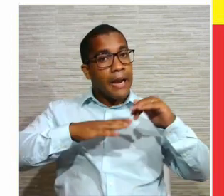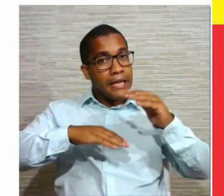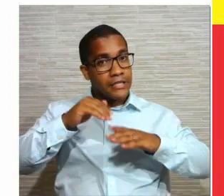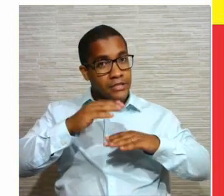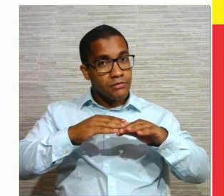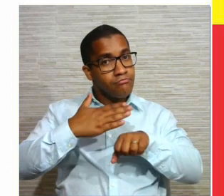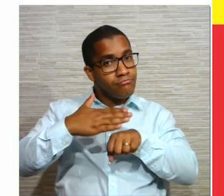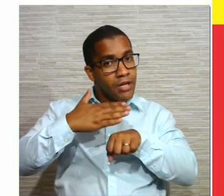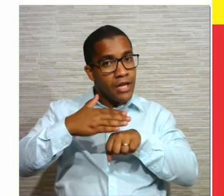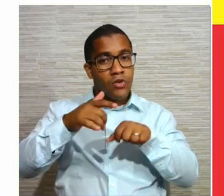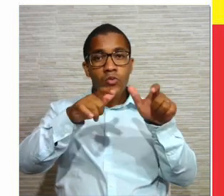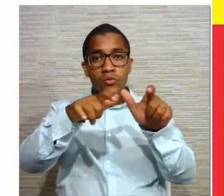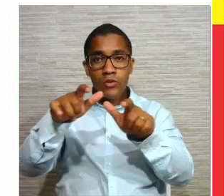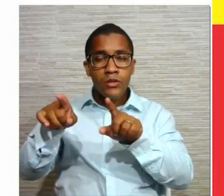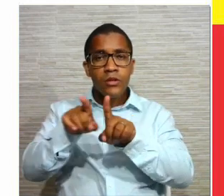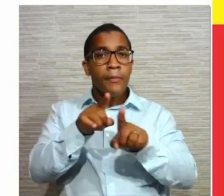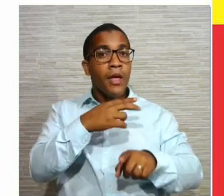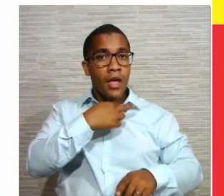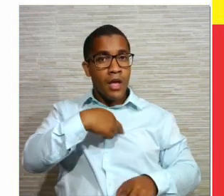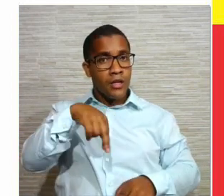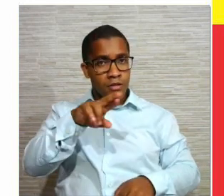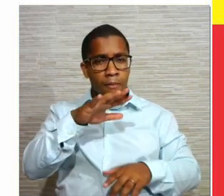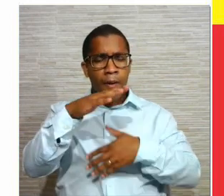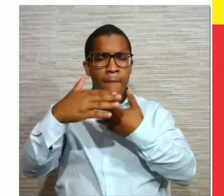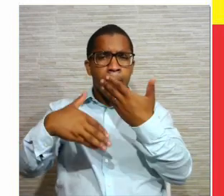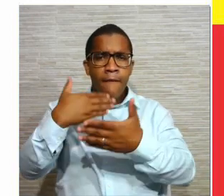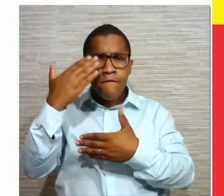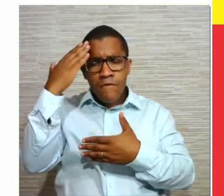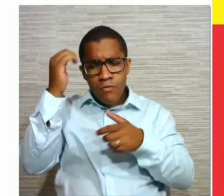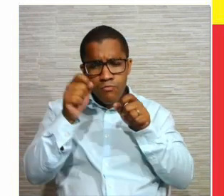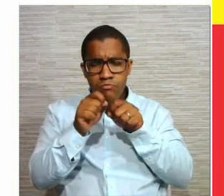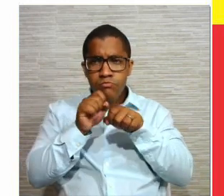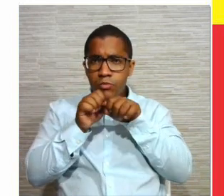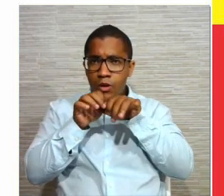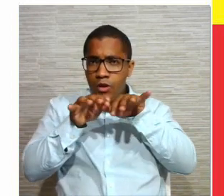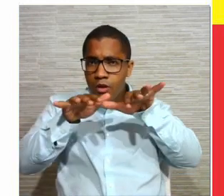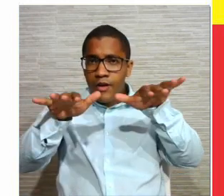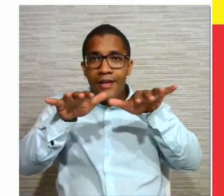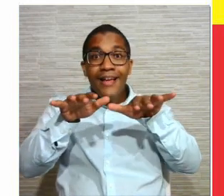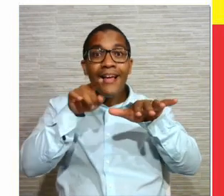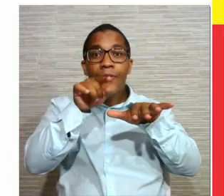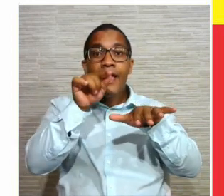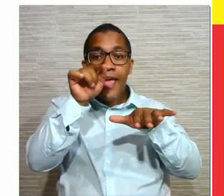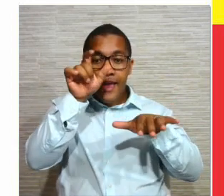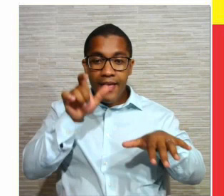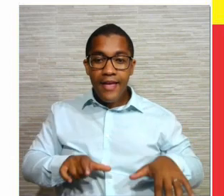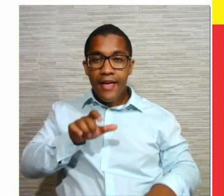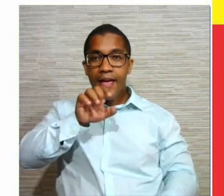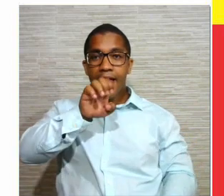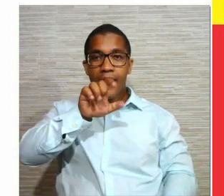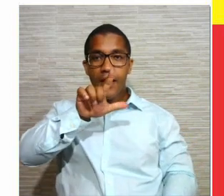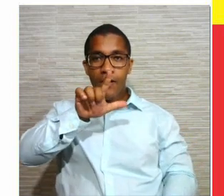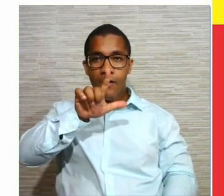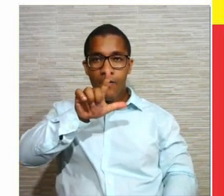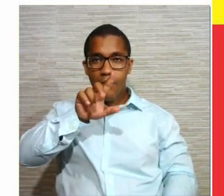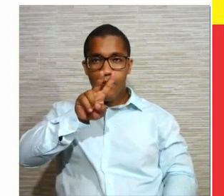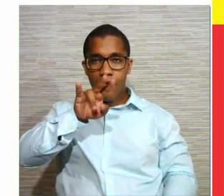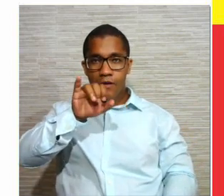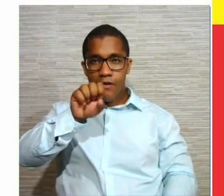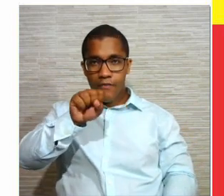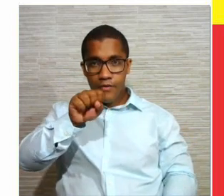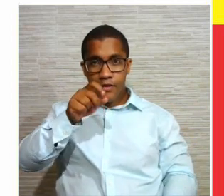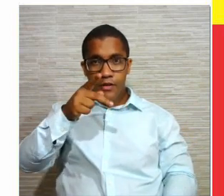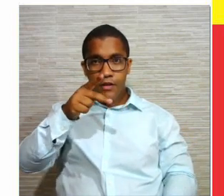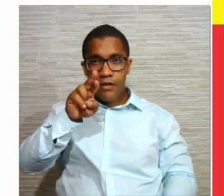religião, né? Porém, com a gigantesca popularidade e sucesso comercial de Elvis Presley, né, que foi um dos grandes nomes do rock,